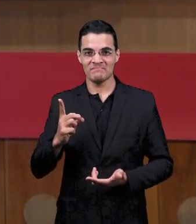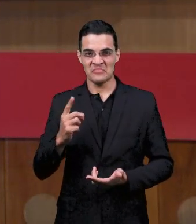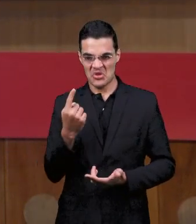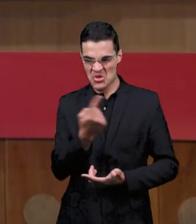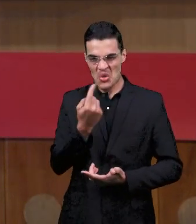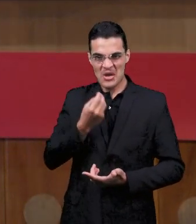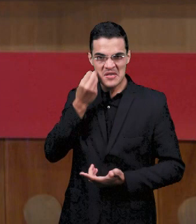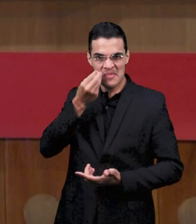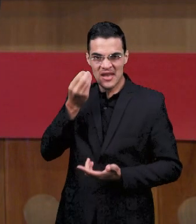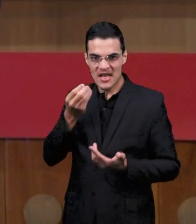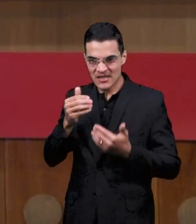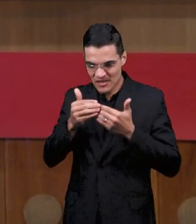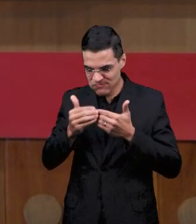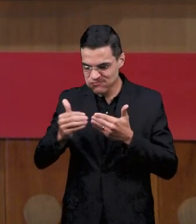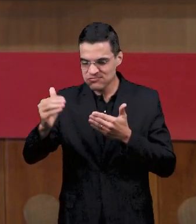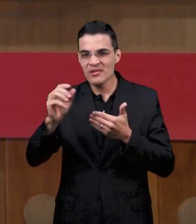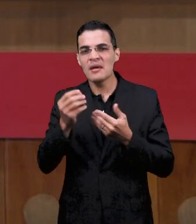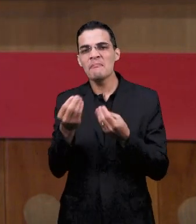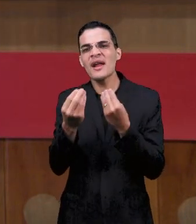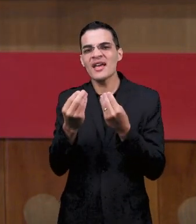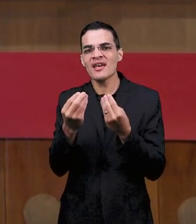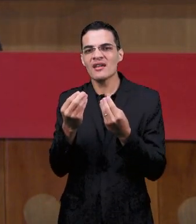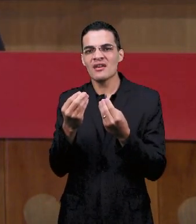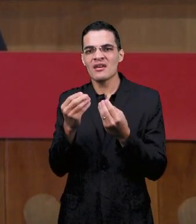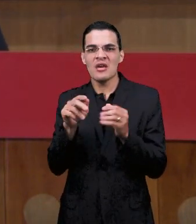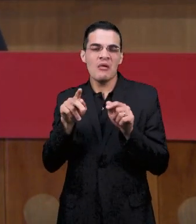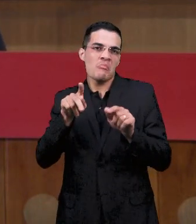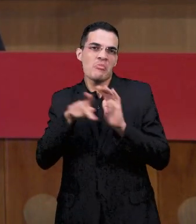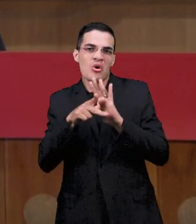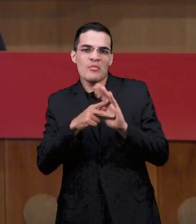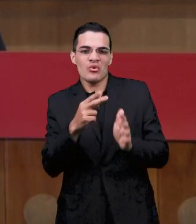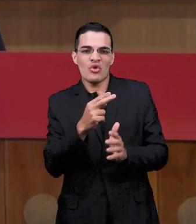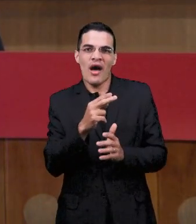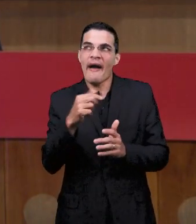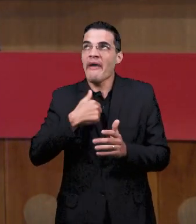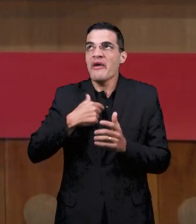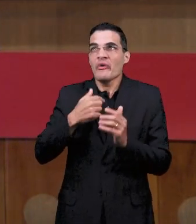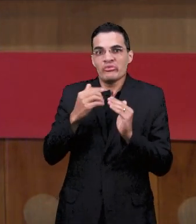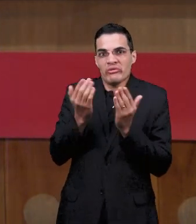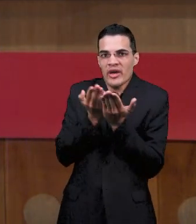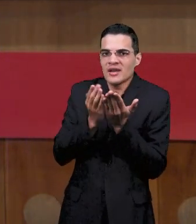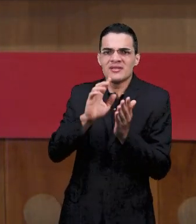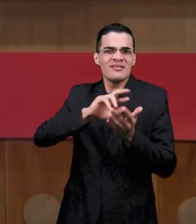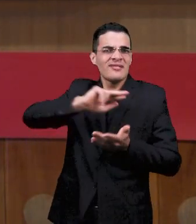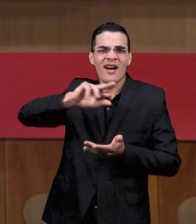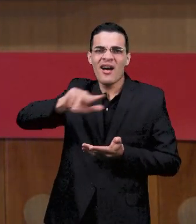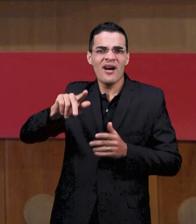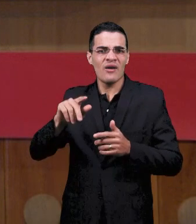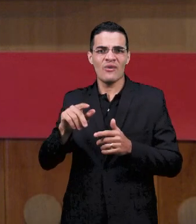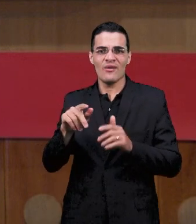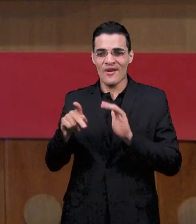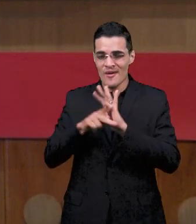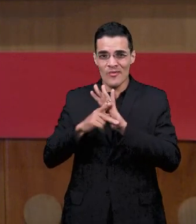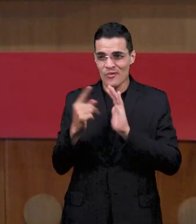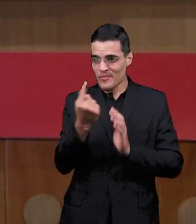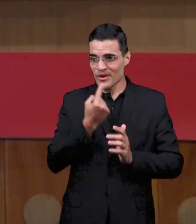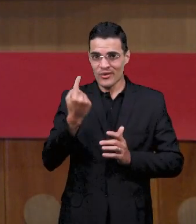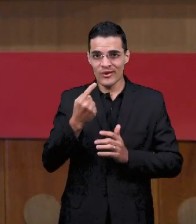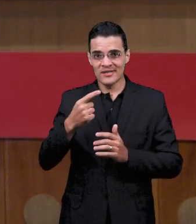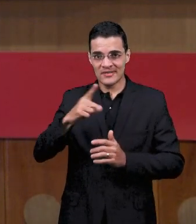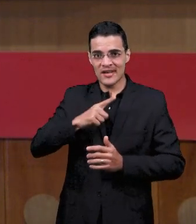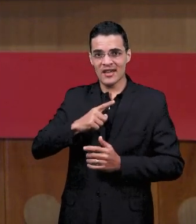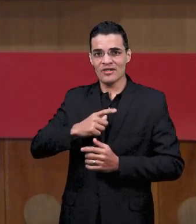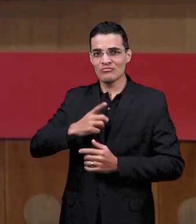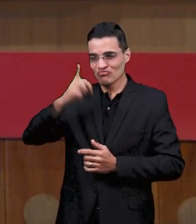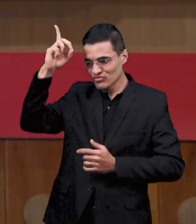Senhor, servas consagradas e com o nome escrito no livro da vida. No tempo do